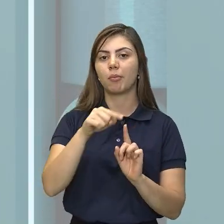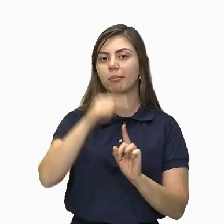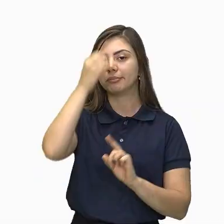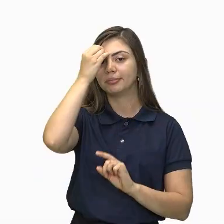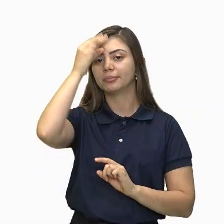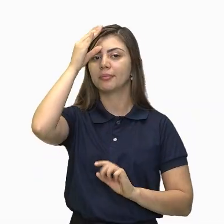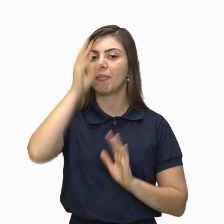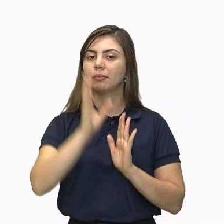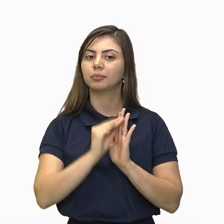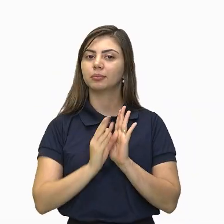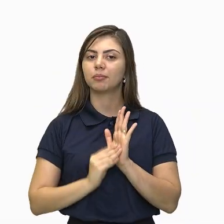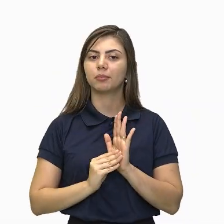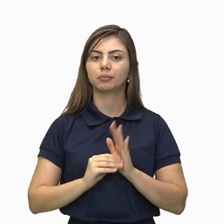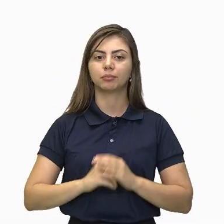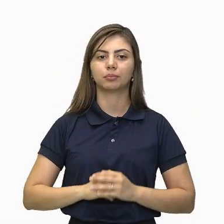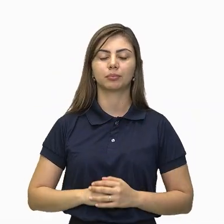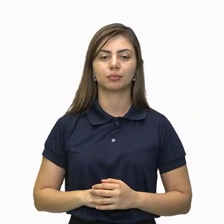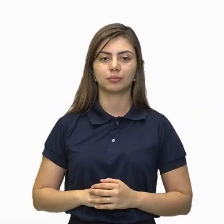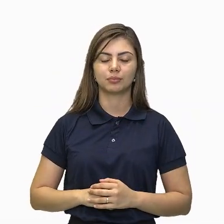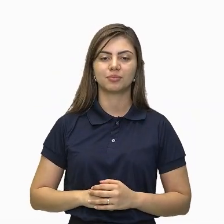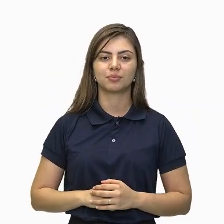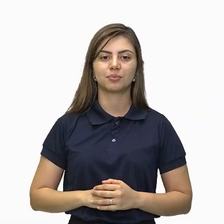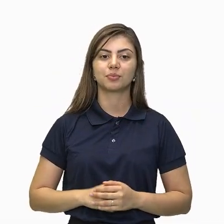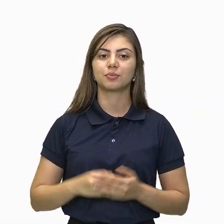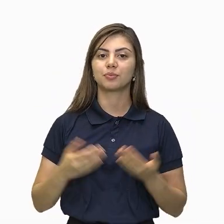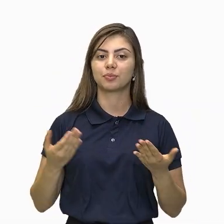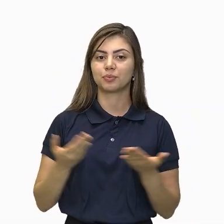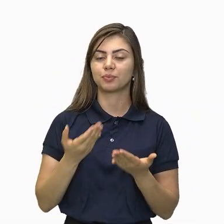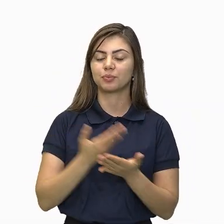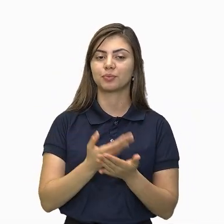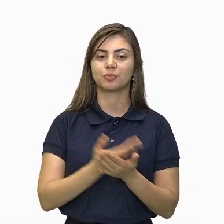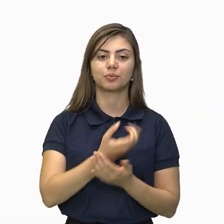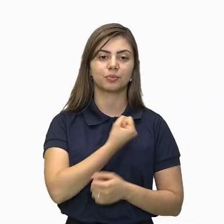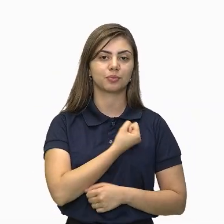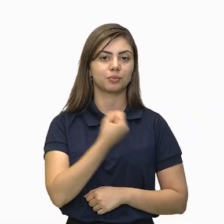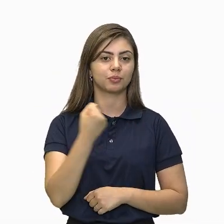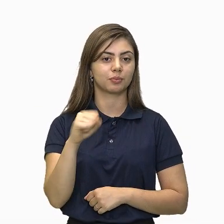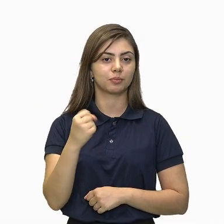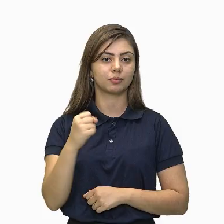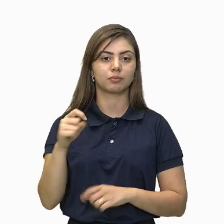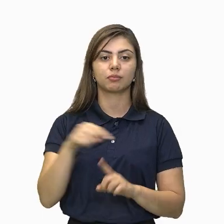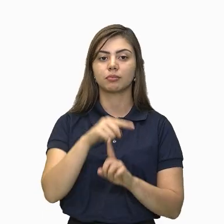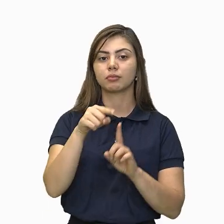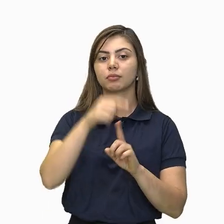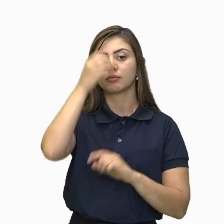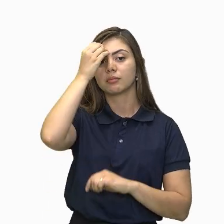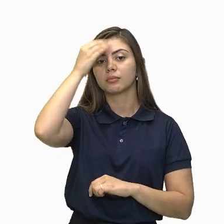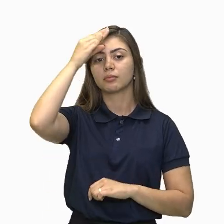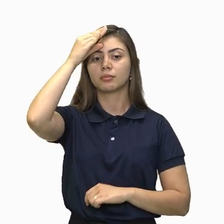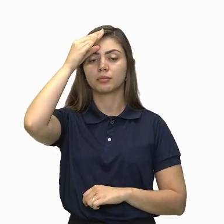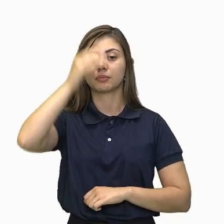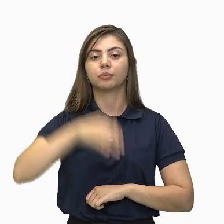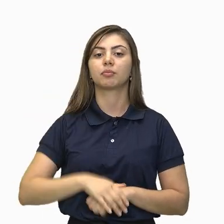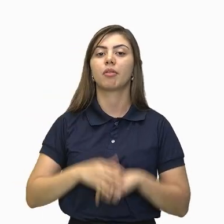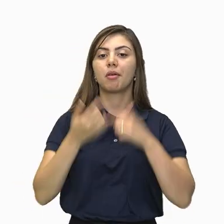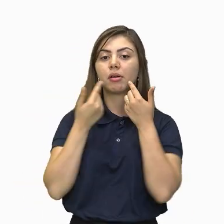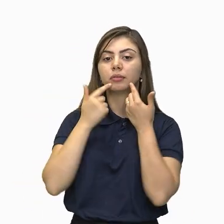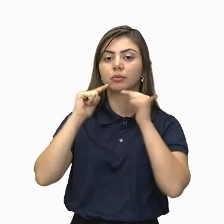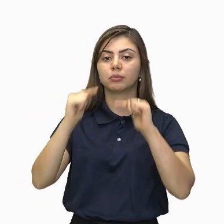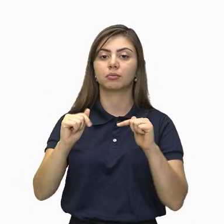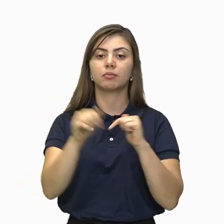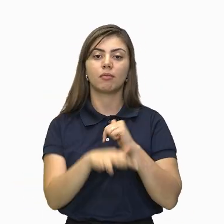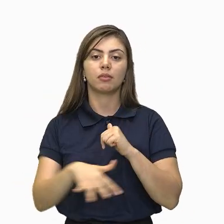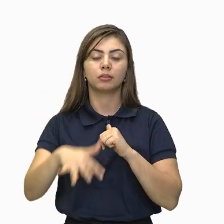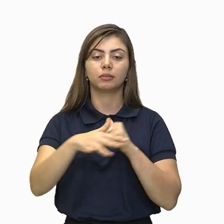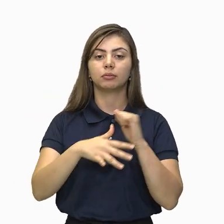conteúdo. Let's go! Então, a aula de número 8, nosso objeto de conhecimento é usos de